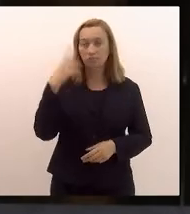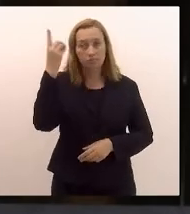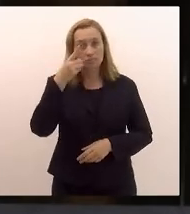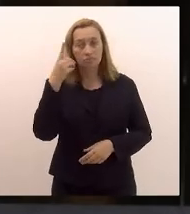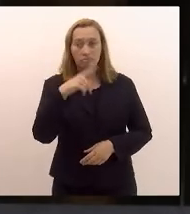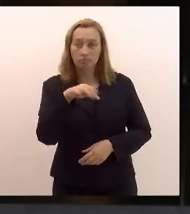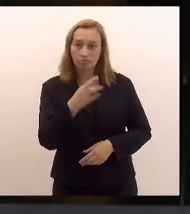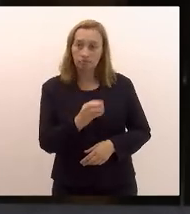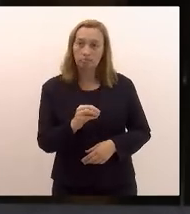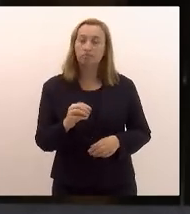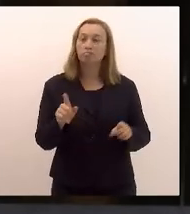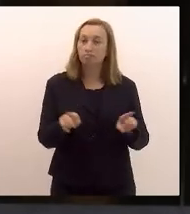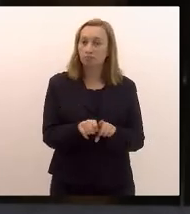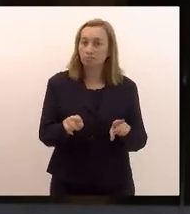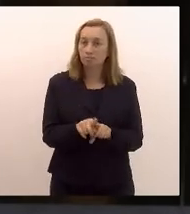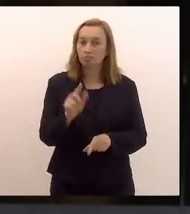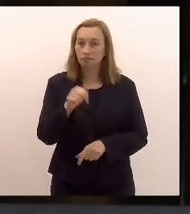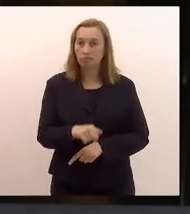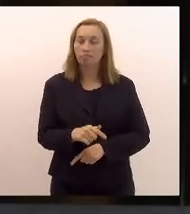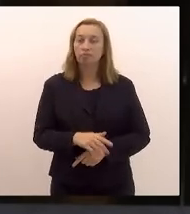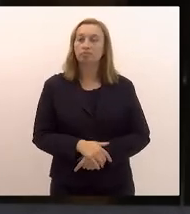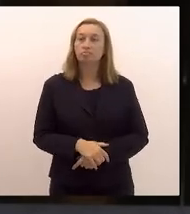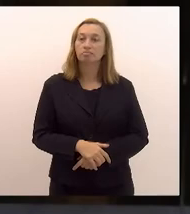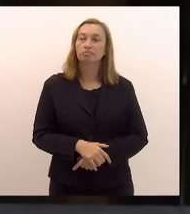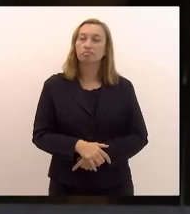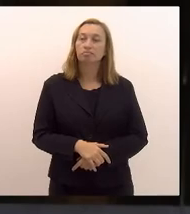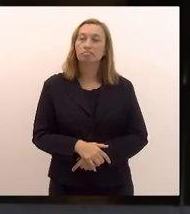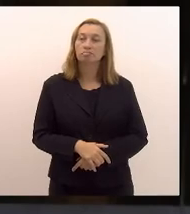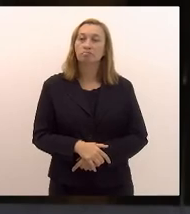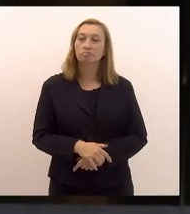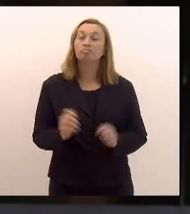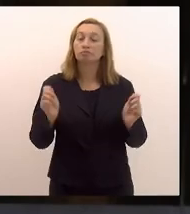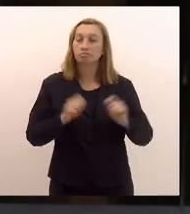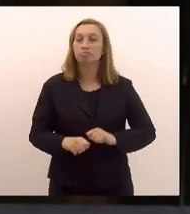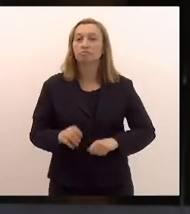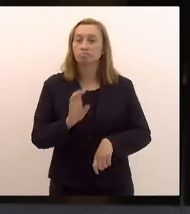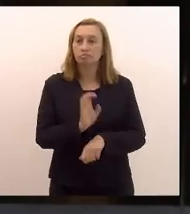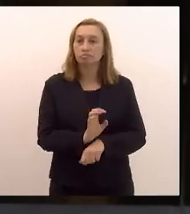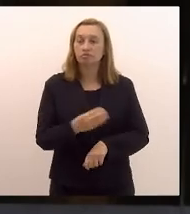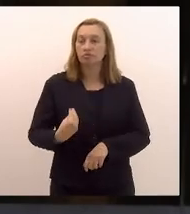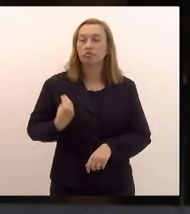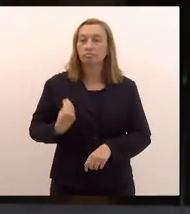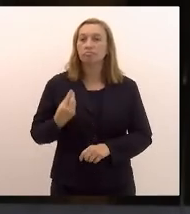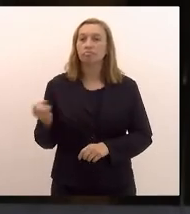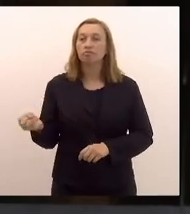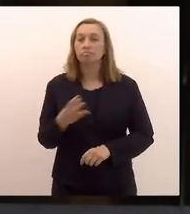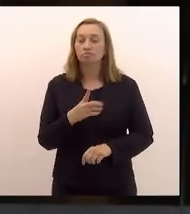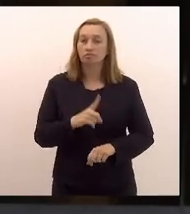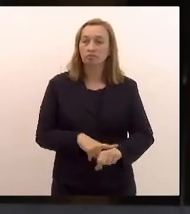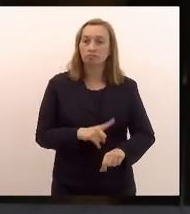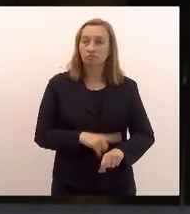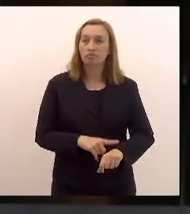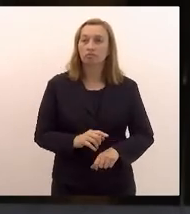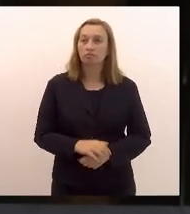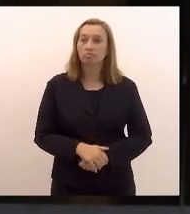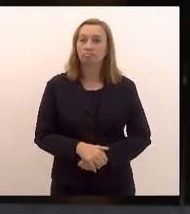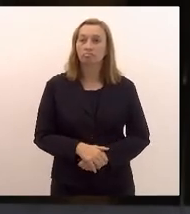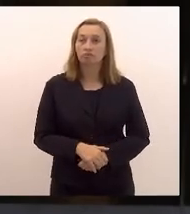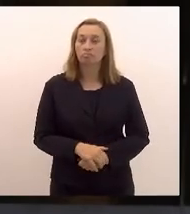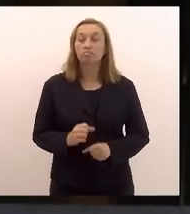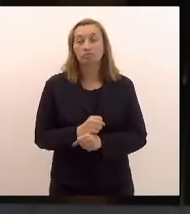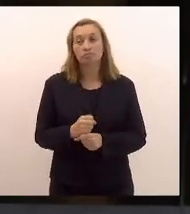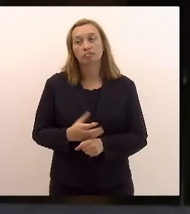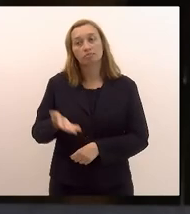por aqui também o e possibilitou que o estado pudesse viver um novo momento um ano